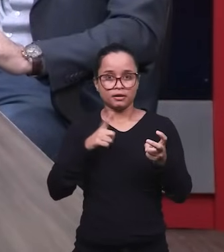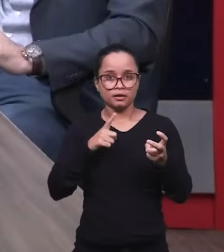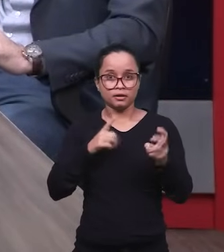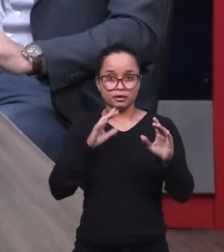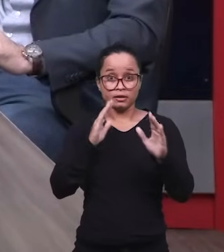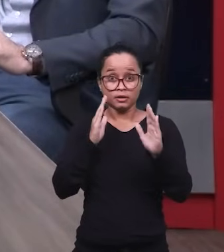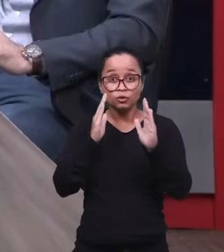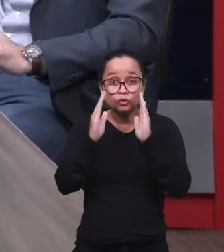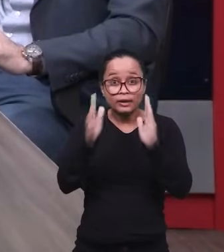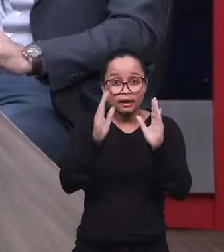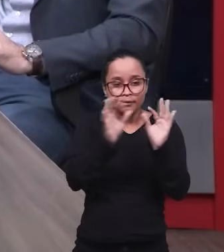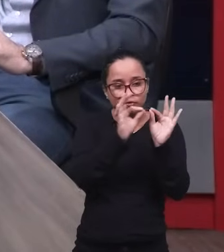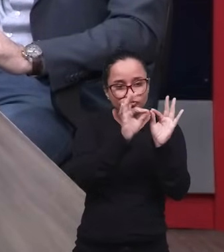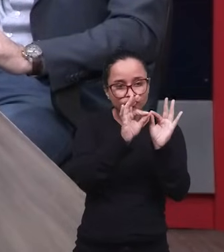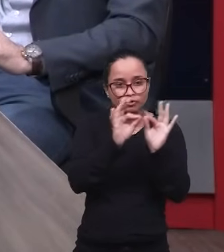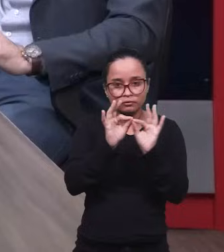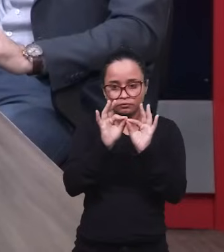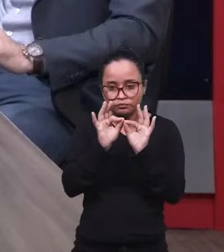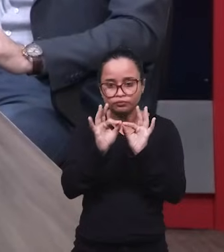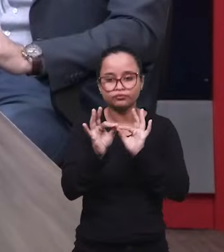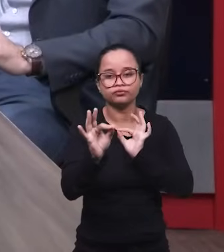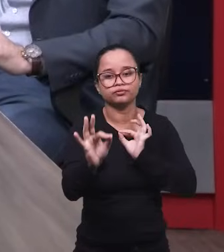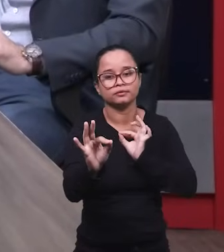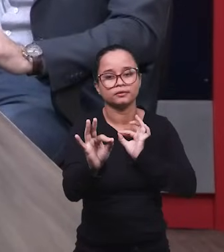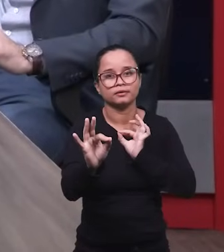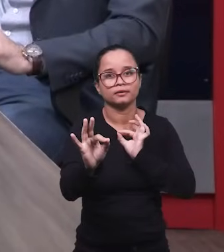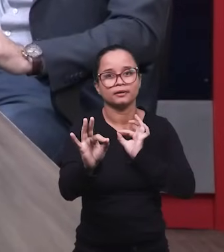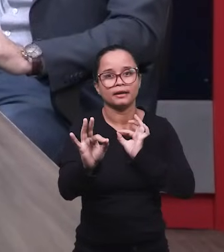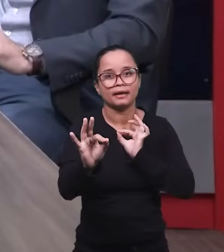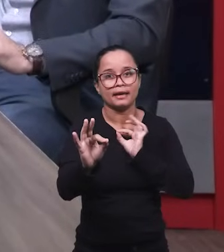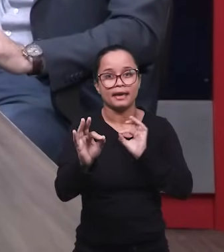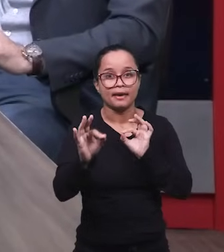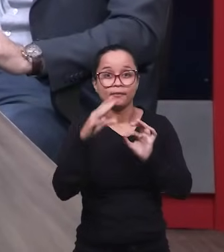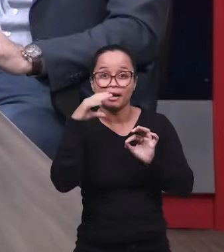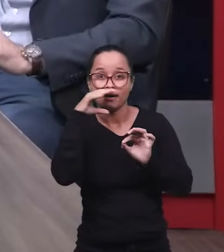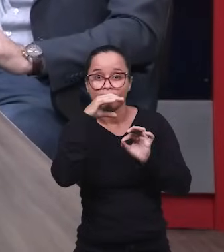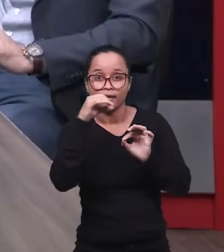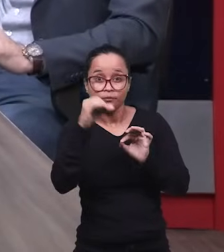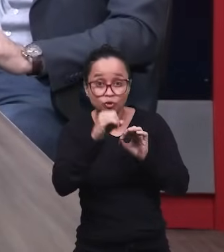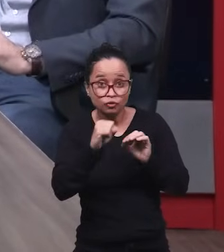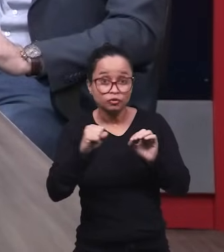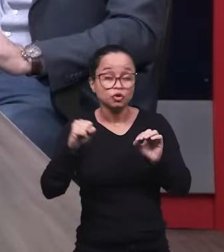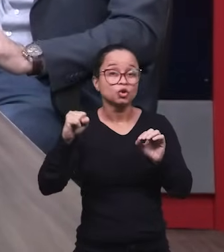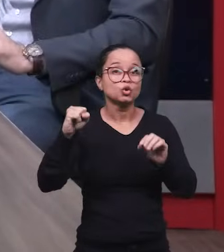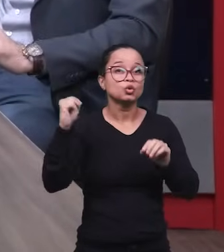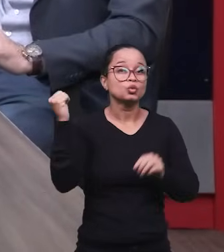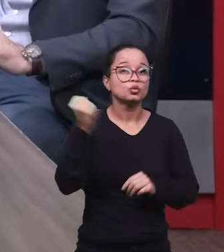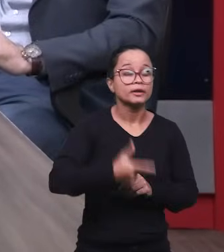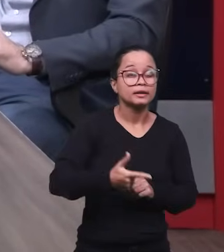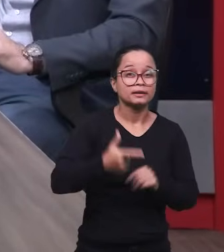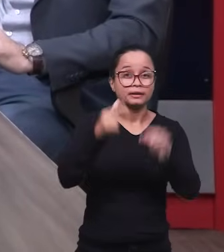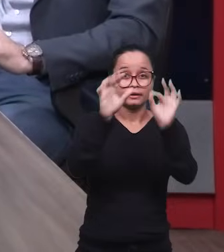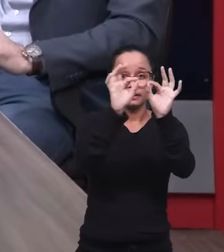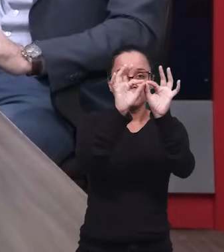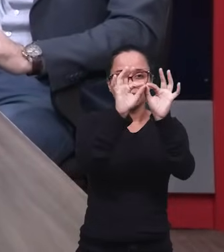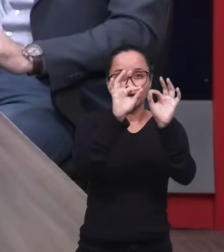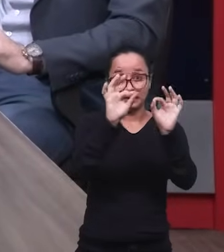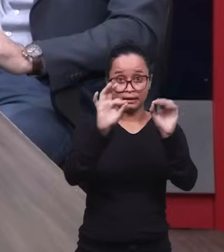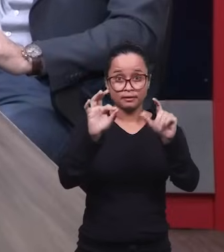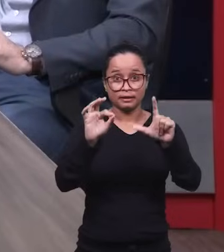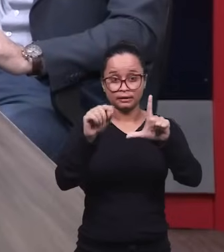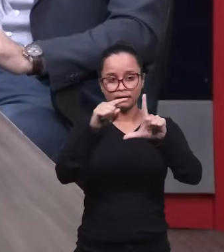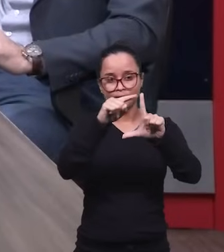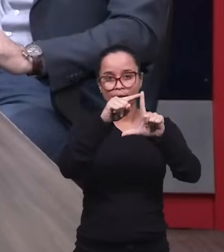deslocamento na linha reta é menor do que o tempo de deslocamento dessa parábola. Então, o tempo para